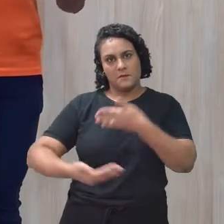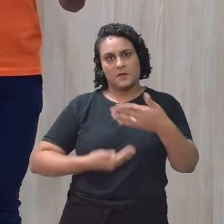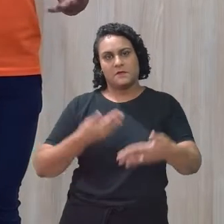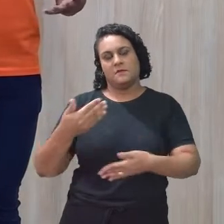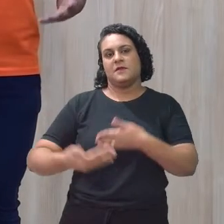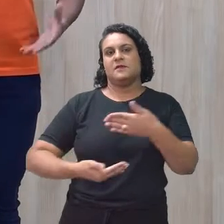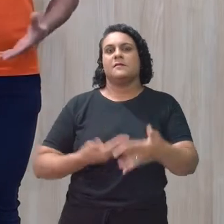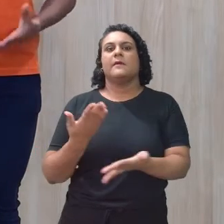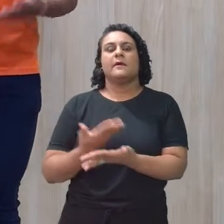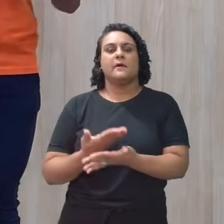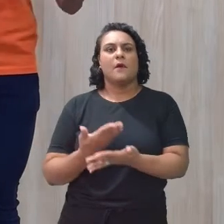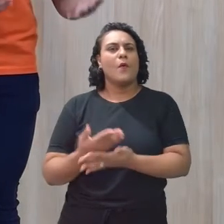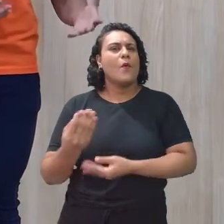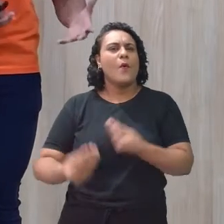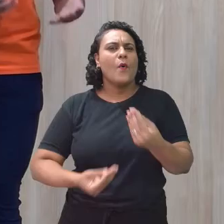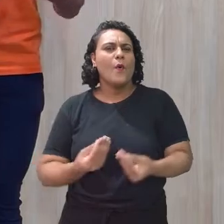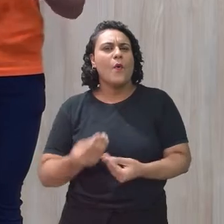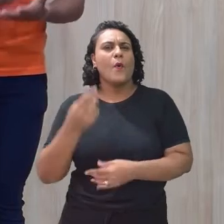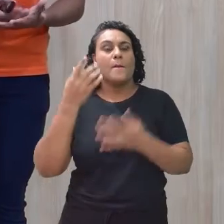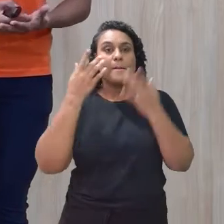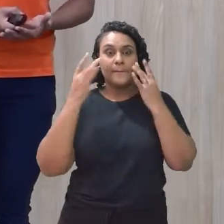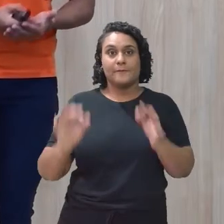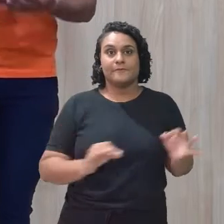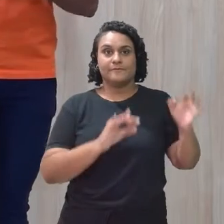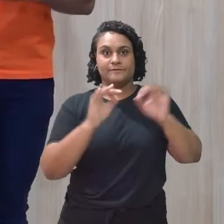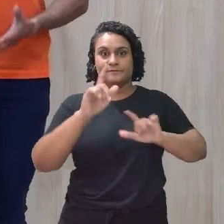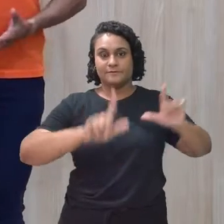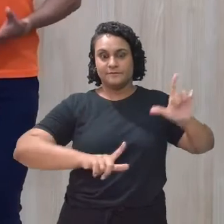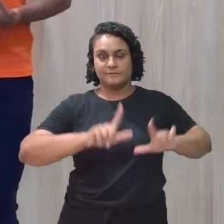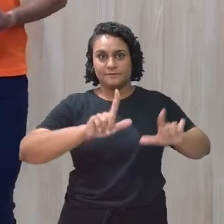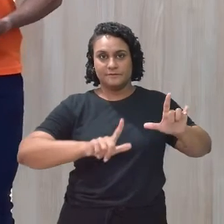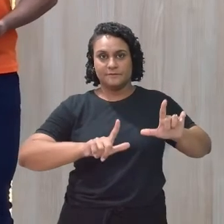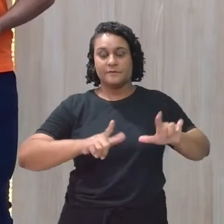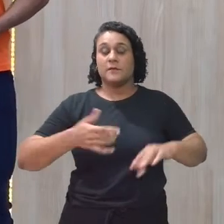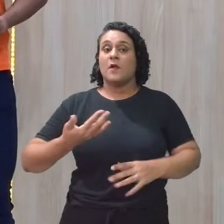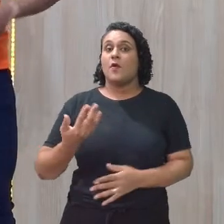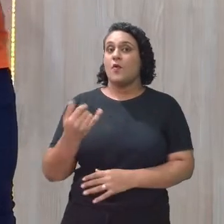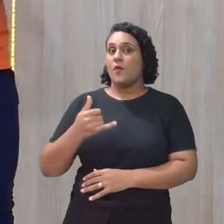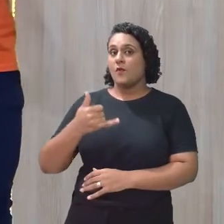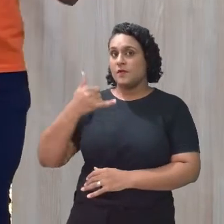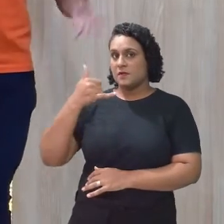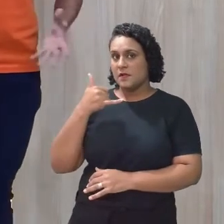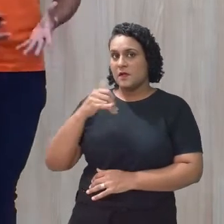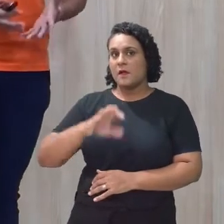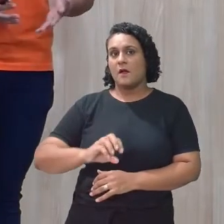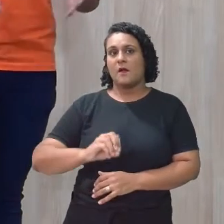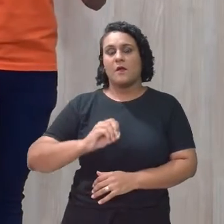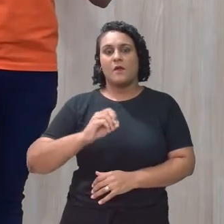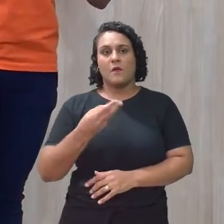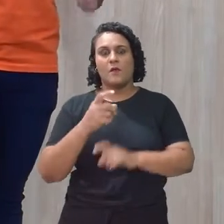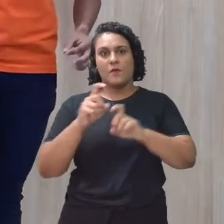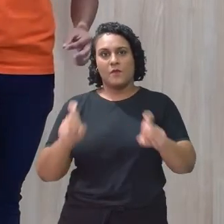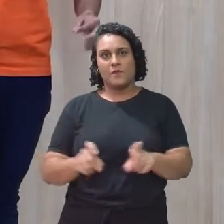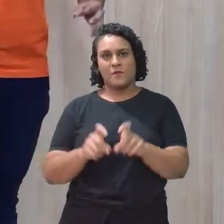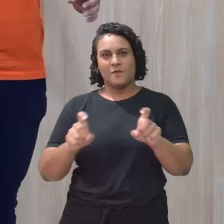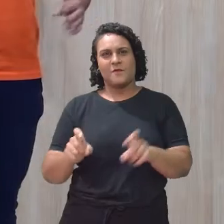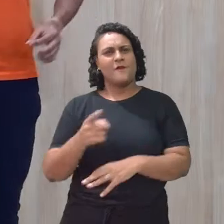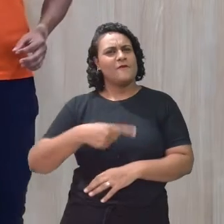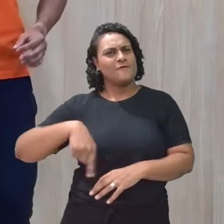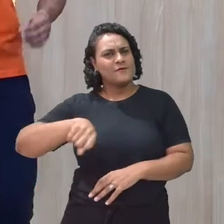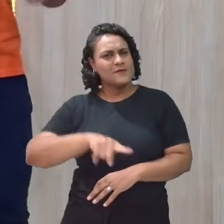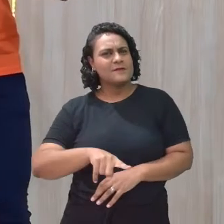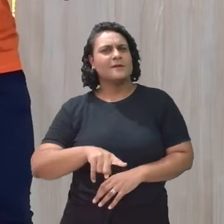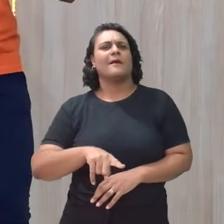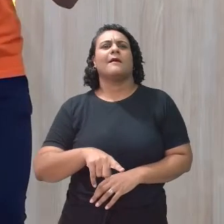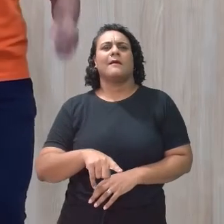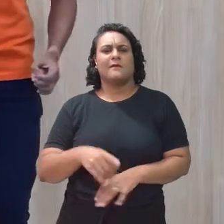da aula através da TV, do celular ou do computador, certo? Todo mundo aí já está enturmado, já está